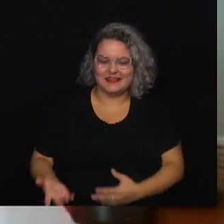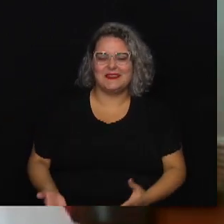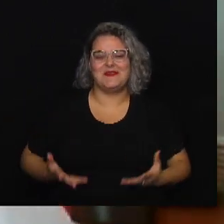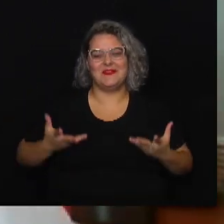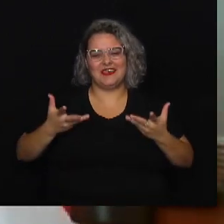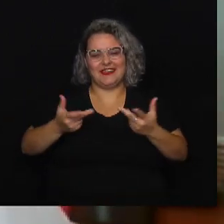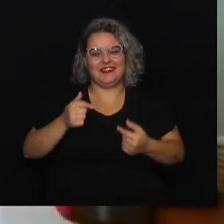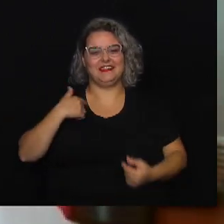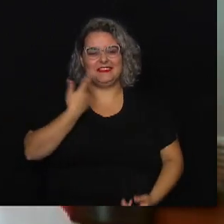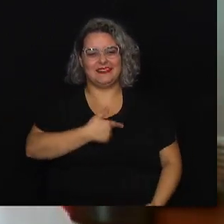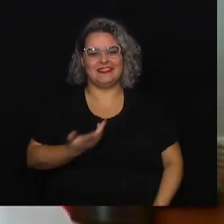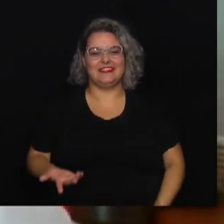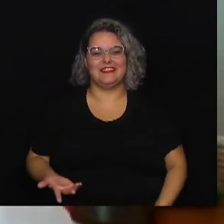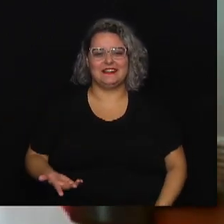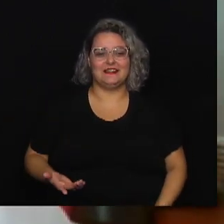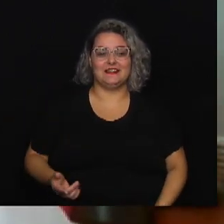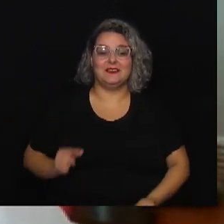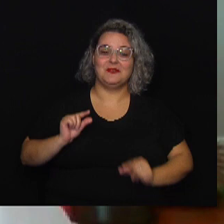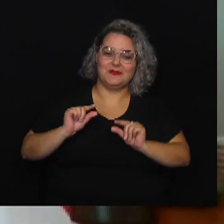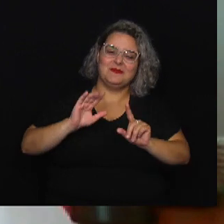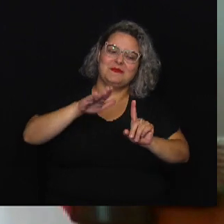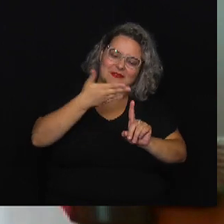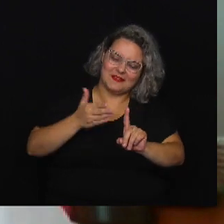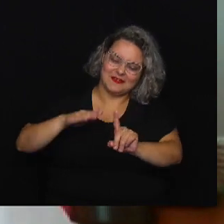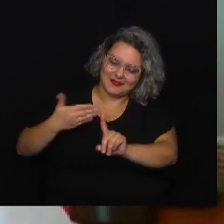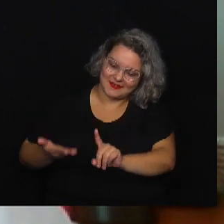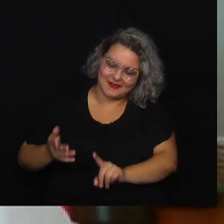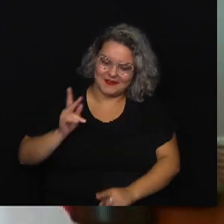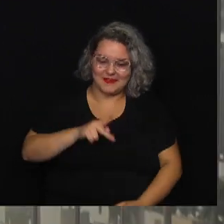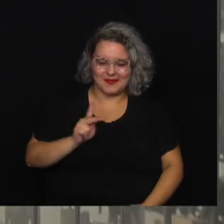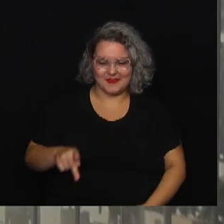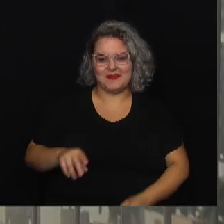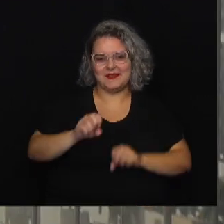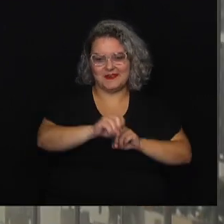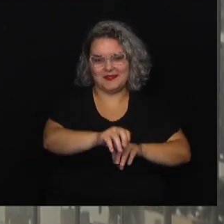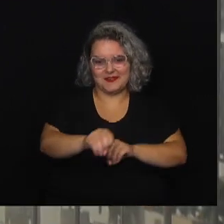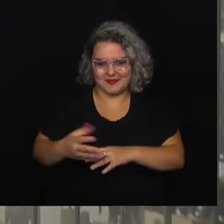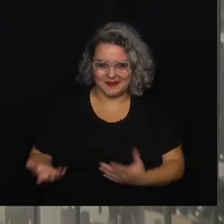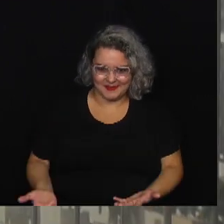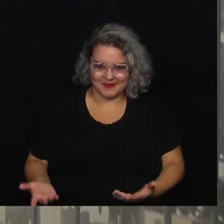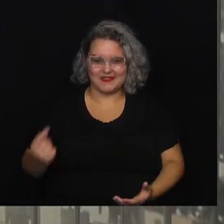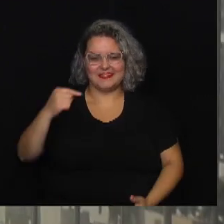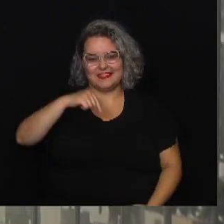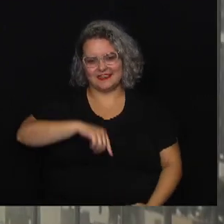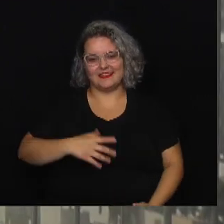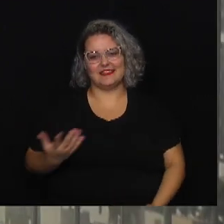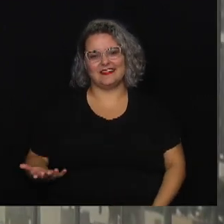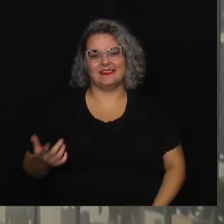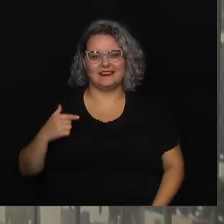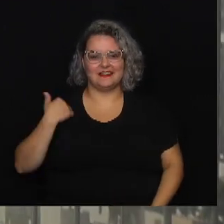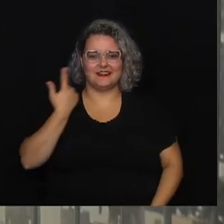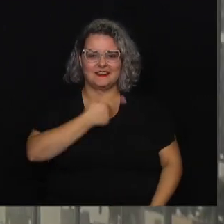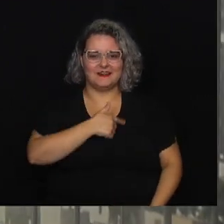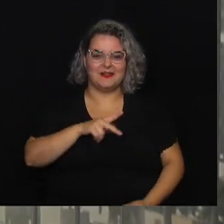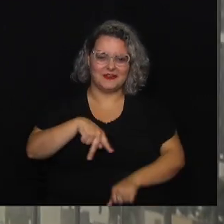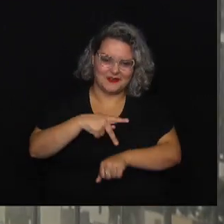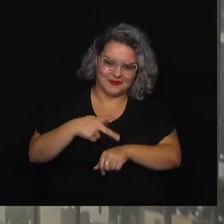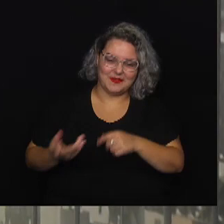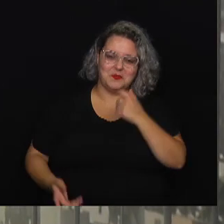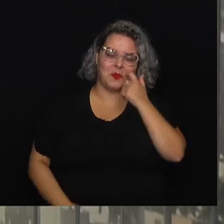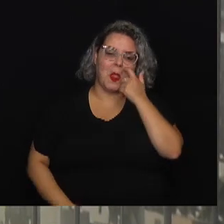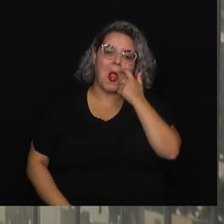todos nós e uma pequena homenagem, então, aos nossos professores, aos nossos educadores de todo o nosso